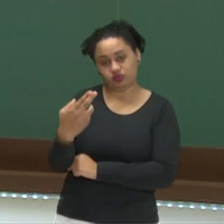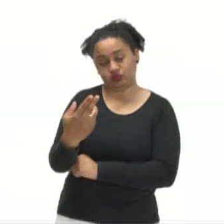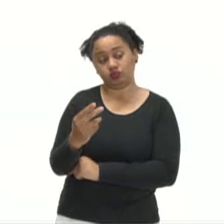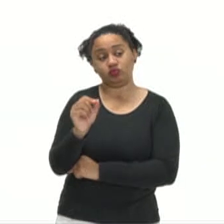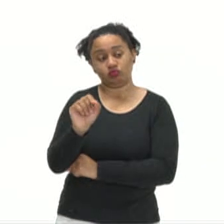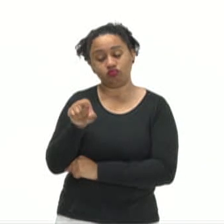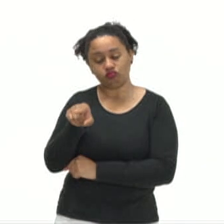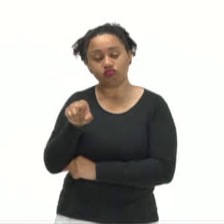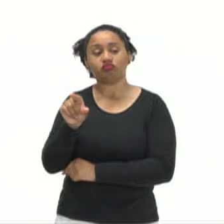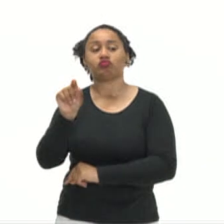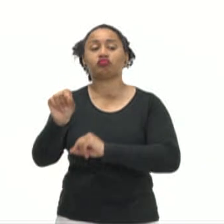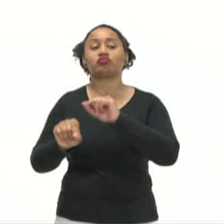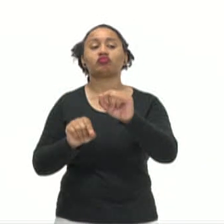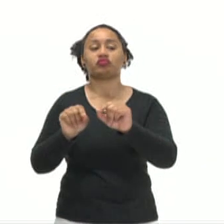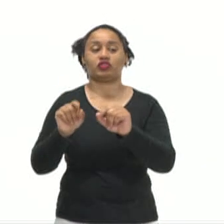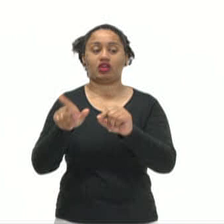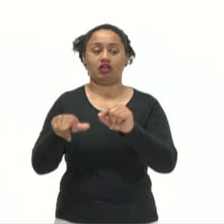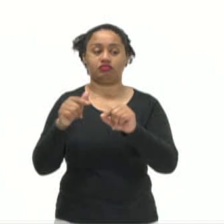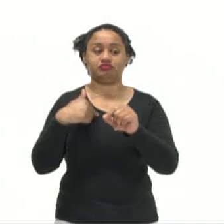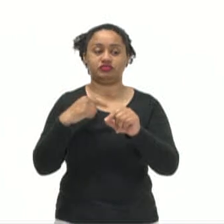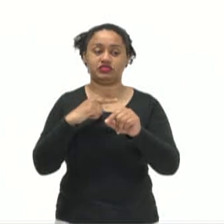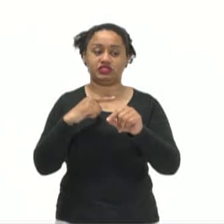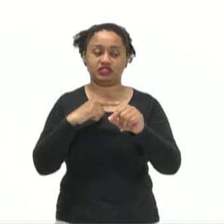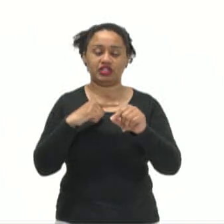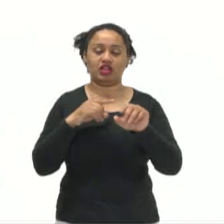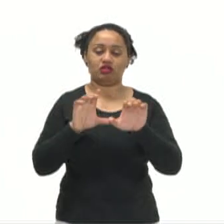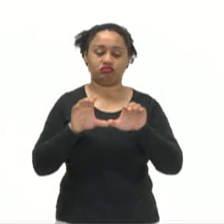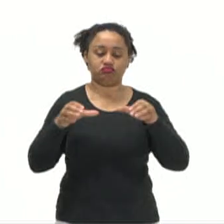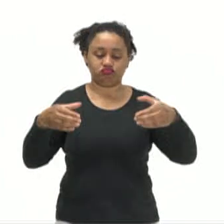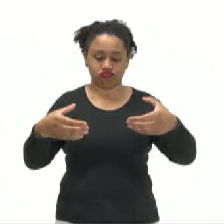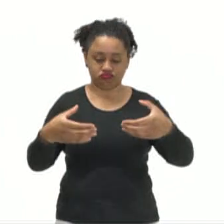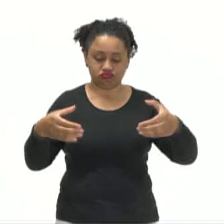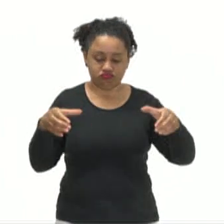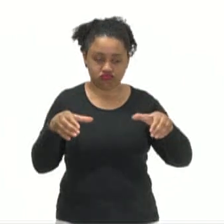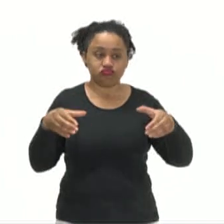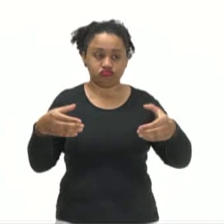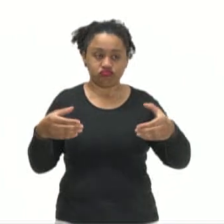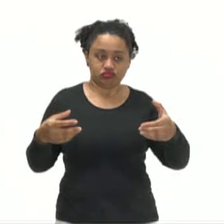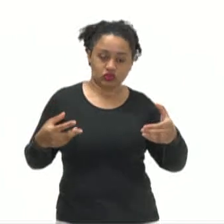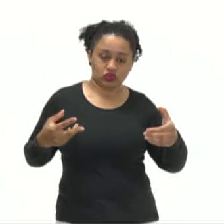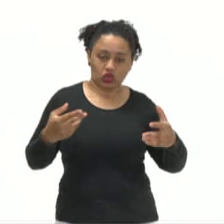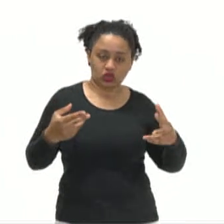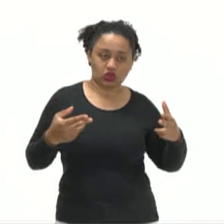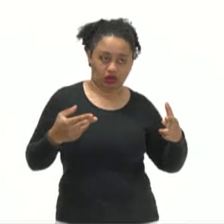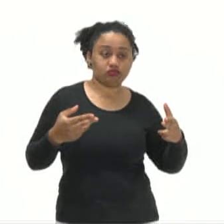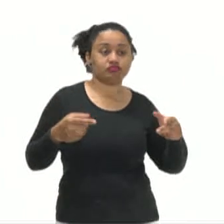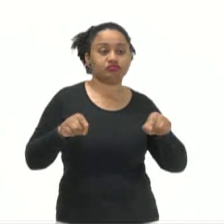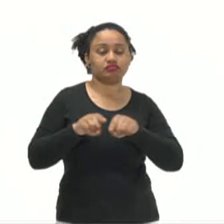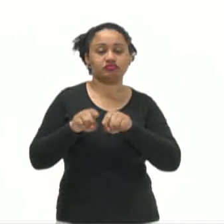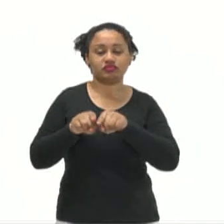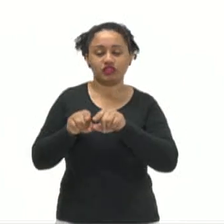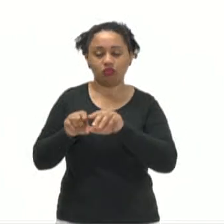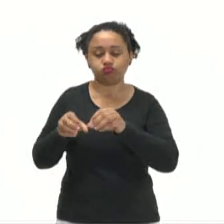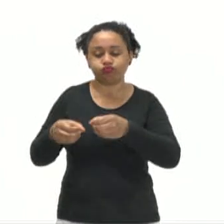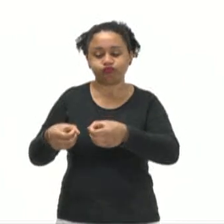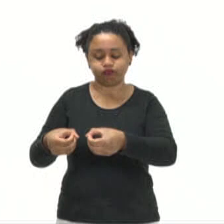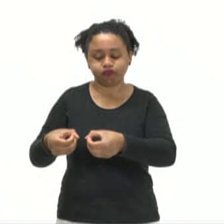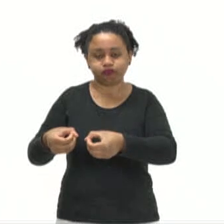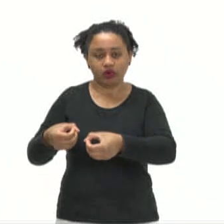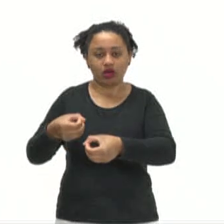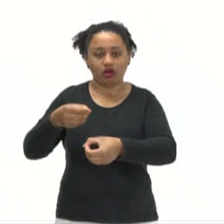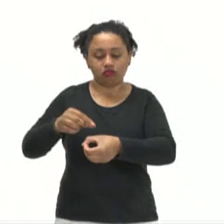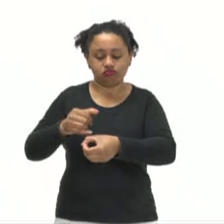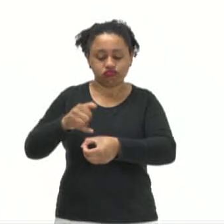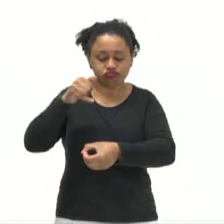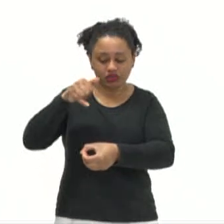Os métodos cirúrgicos são a ligadura das tubas uterinas e a vasectomia. O